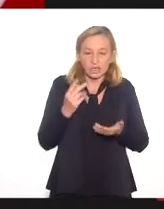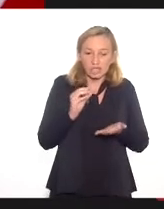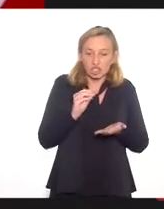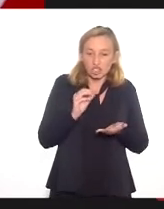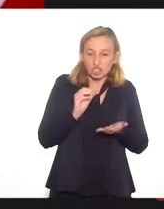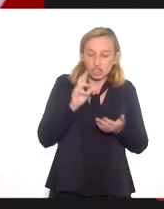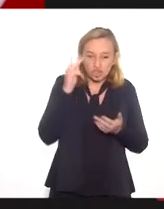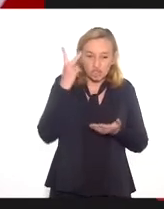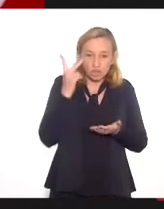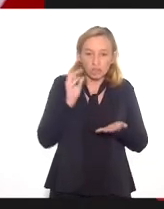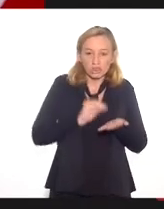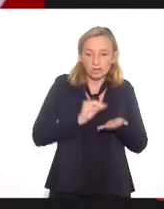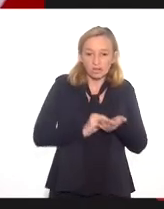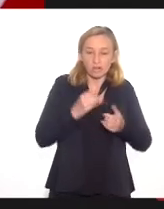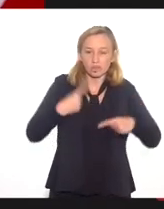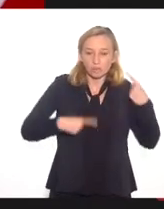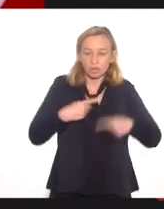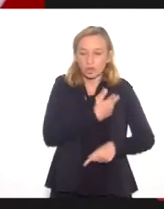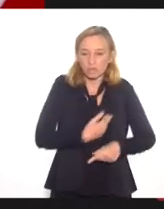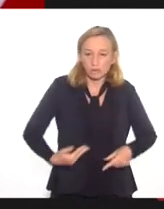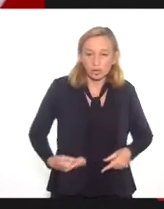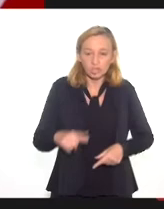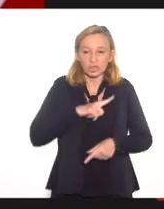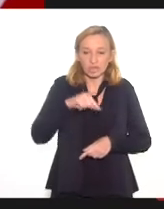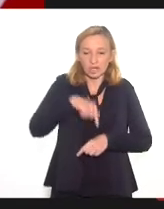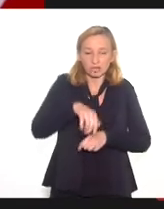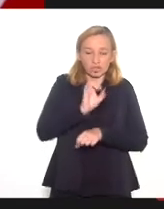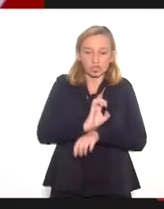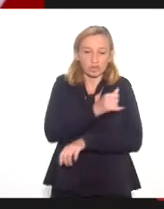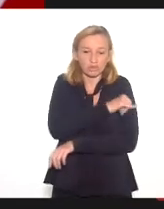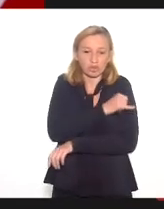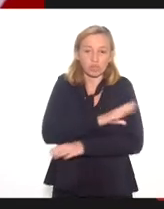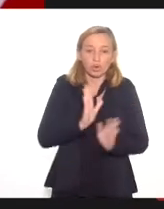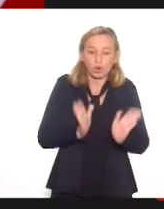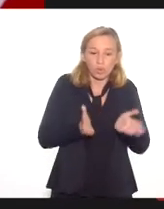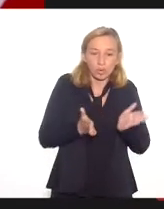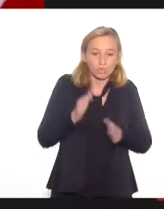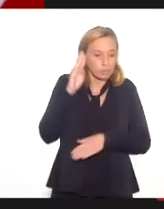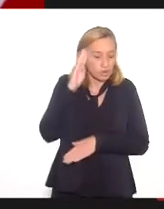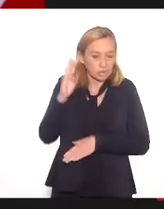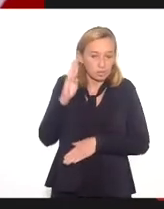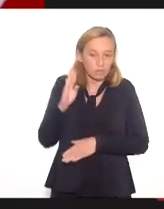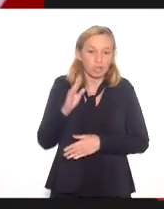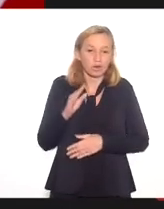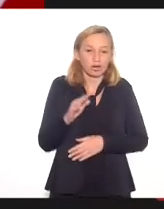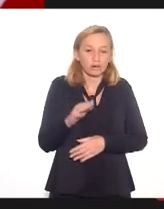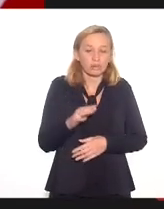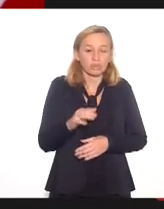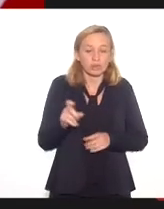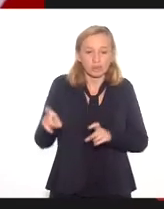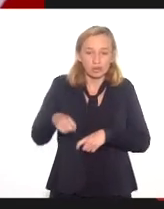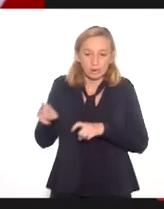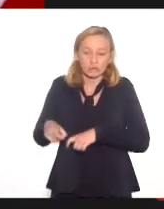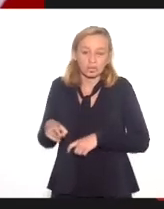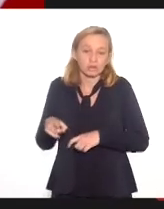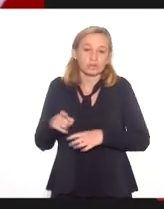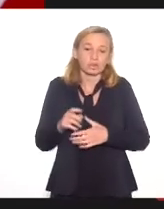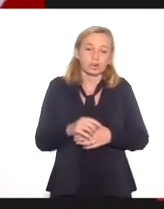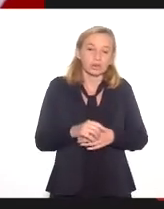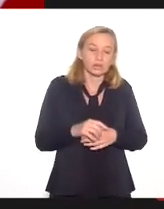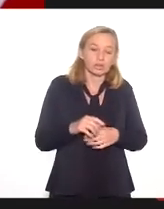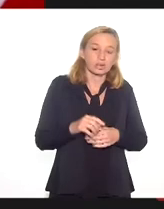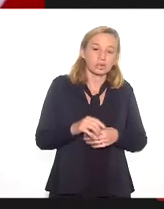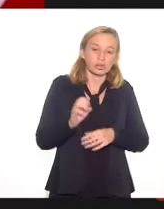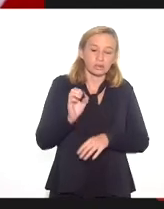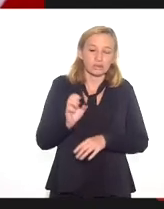de políticas públicas que existe aqui no estado do Rio de Janeiro hoje um dos principais gargalos da agricultura assim que está no